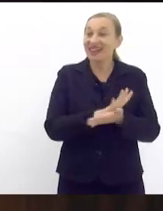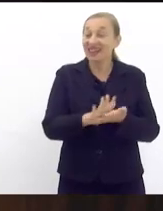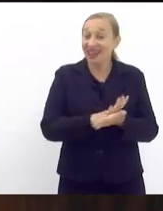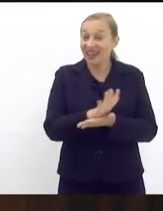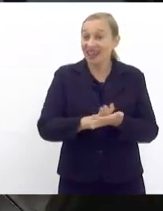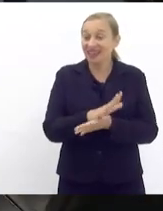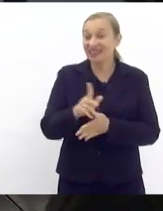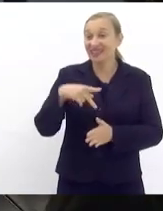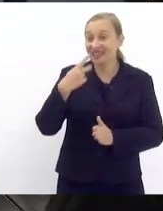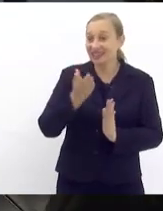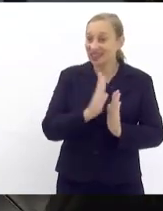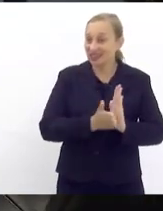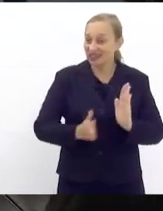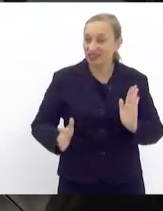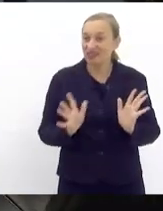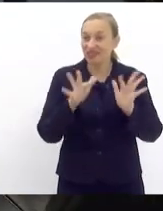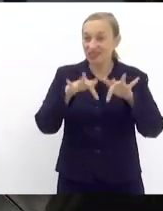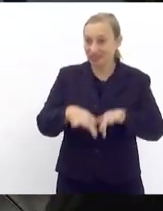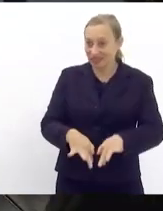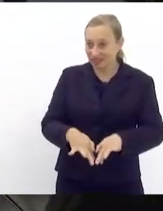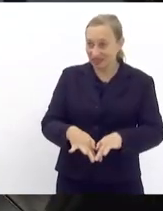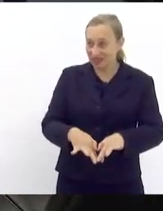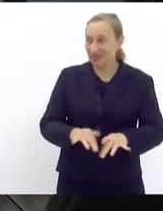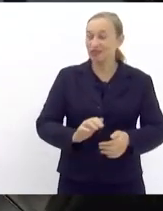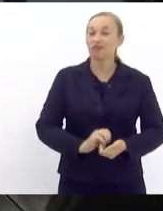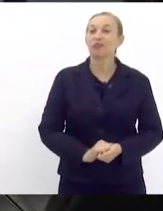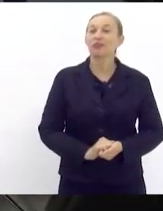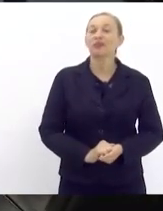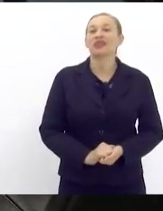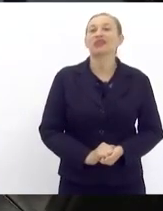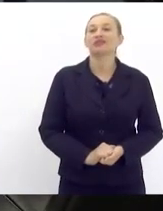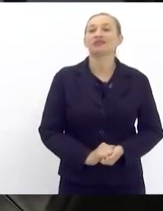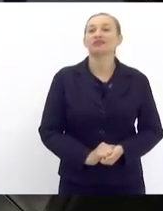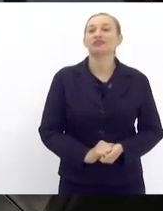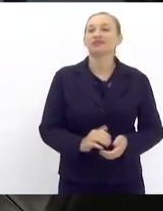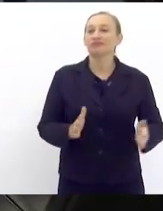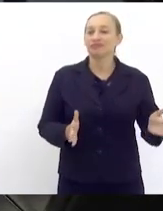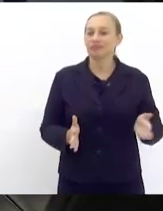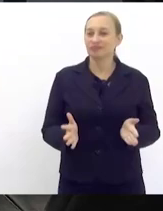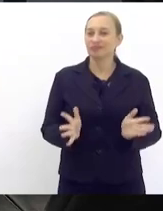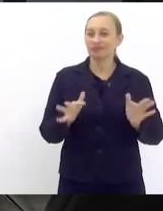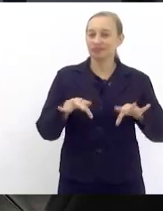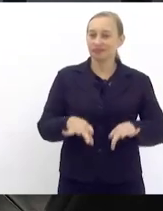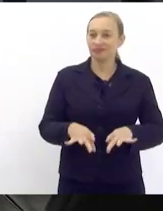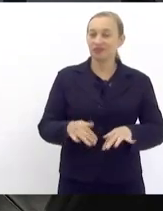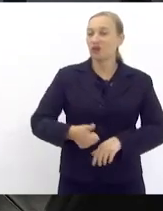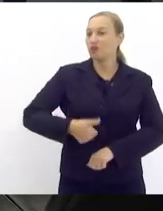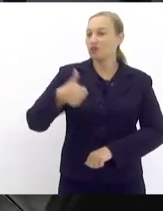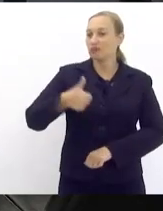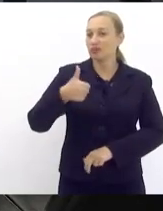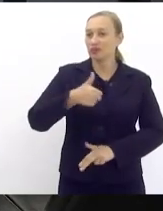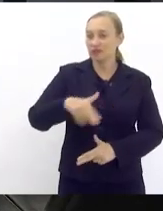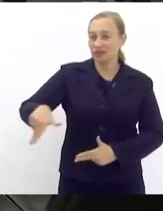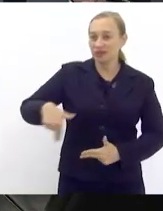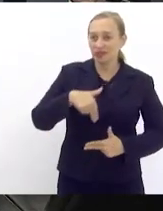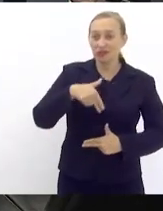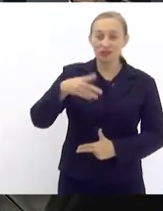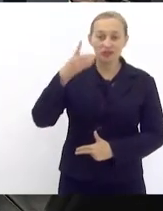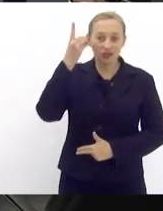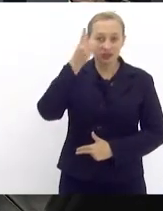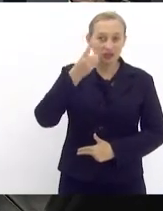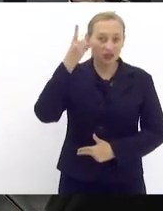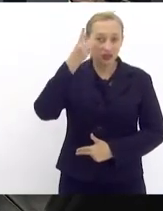mais havendo a tratar dou por encerrada a ordem do dia passa seu expediente final qual o primeiro orador escrito Deputado